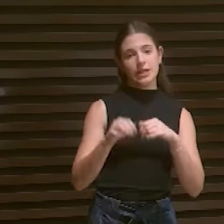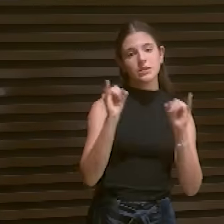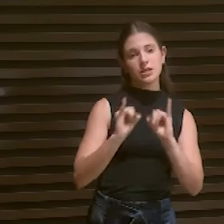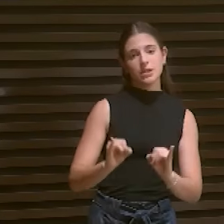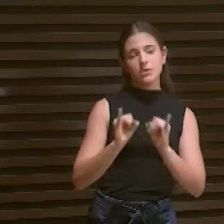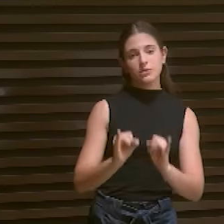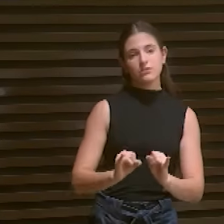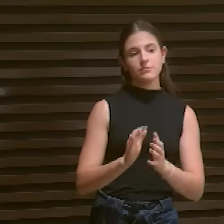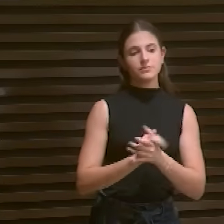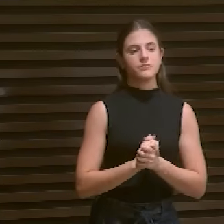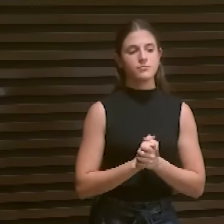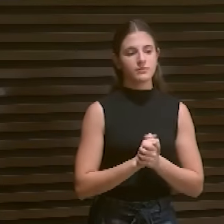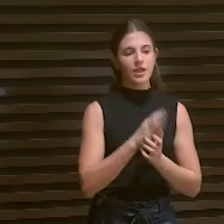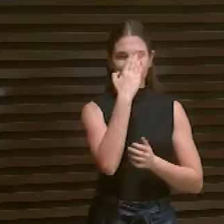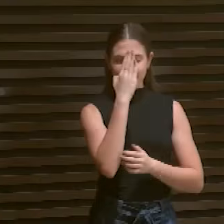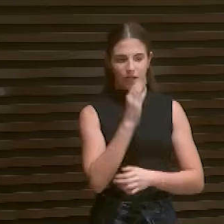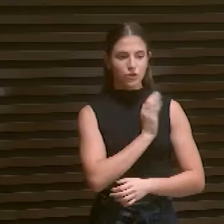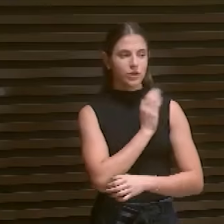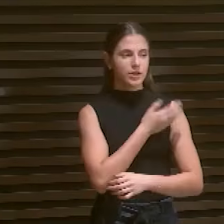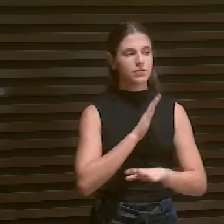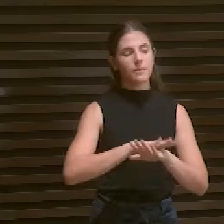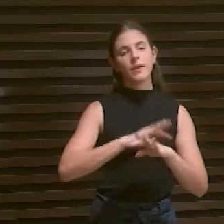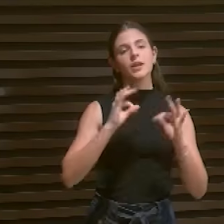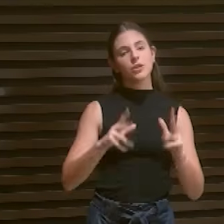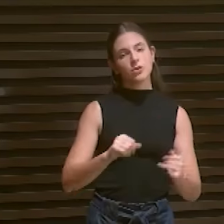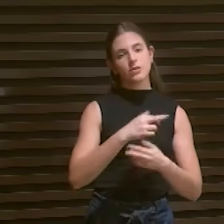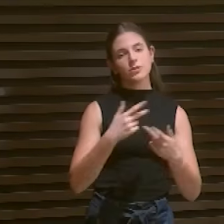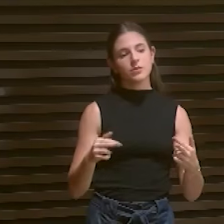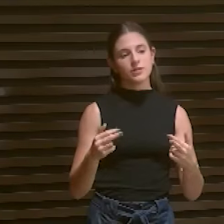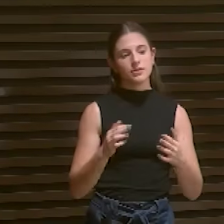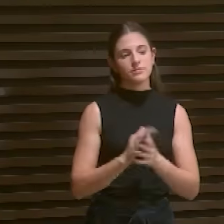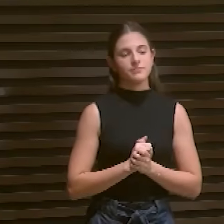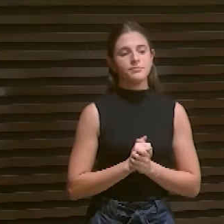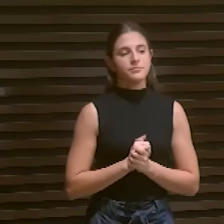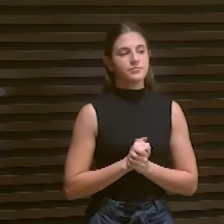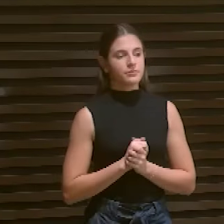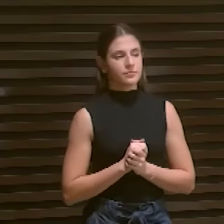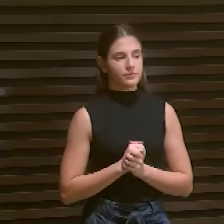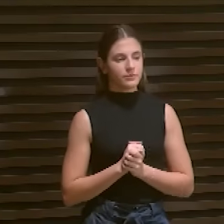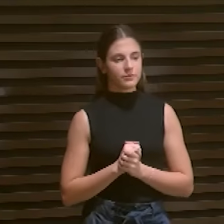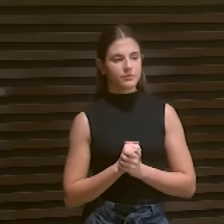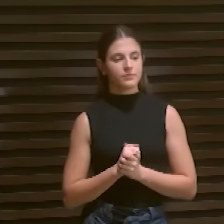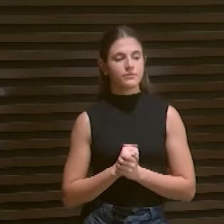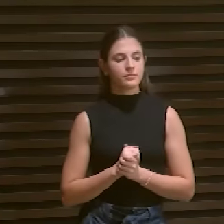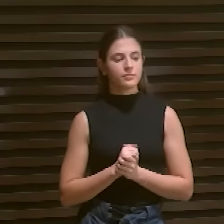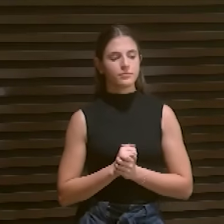Enganoso é o coração, mais do que todas as coisas, e desesperadamente corrupto. É o que diz a palavra.